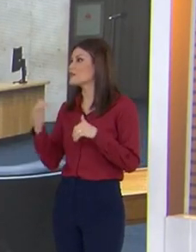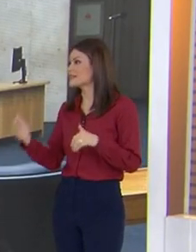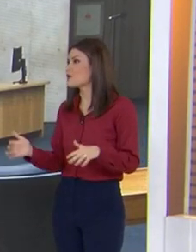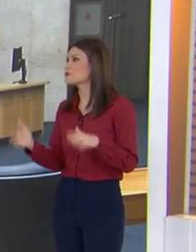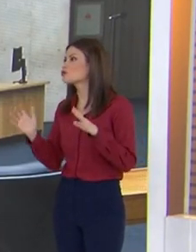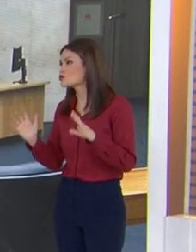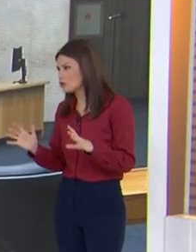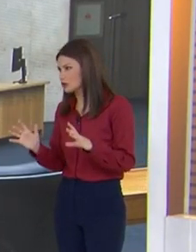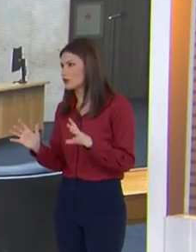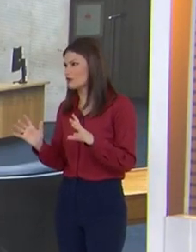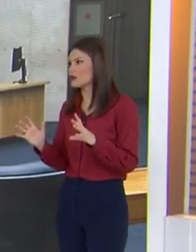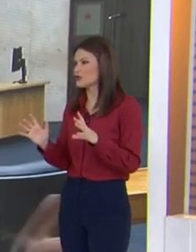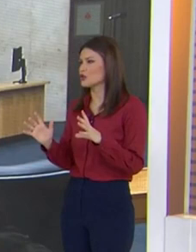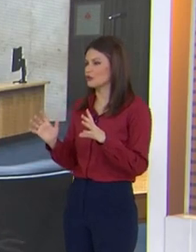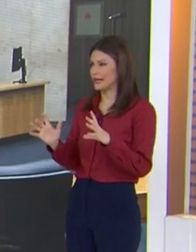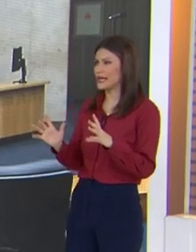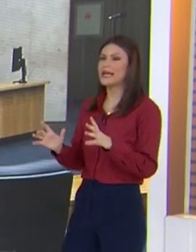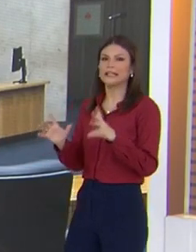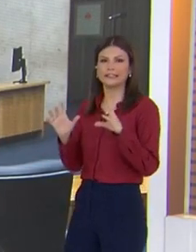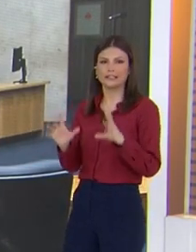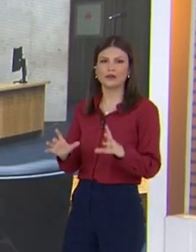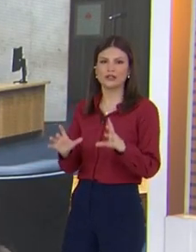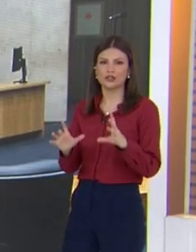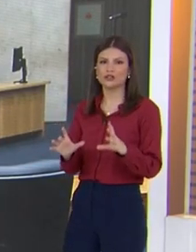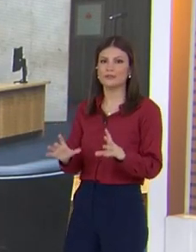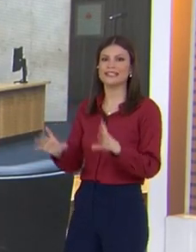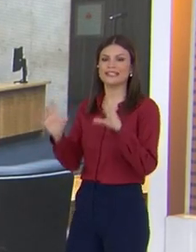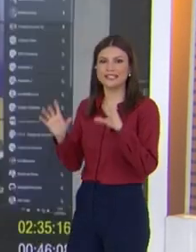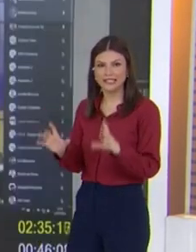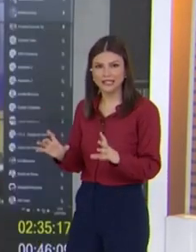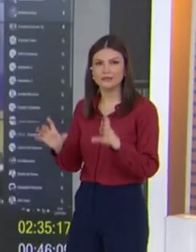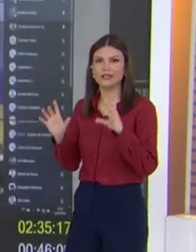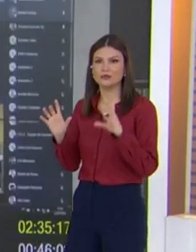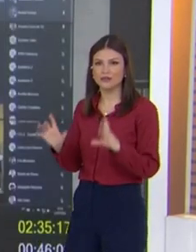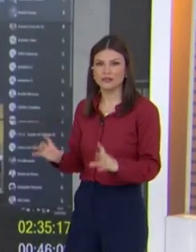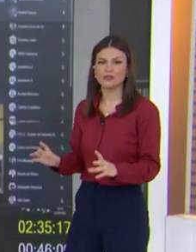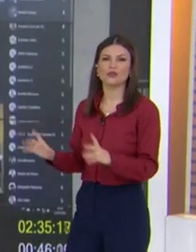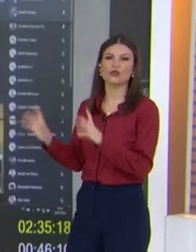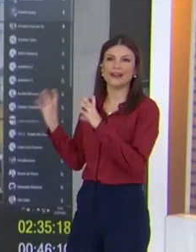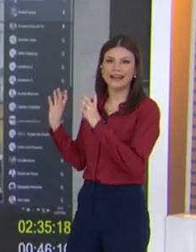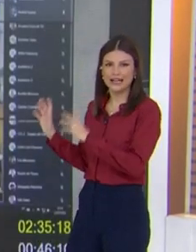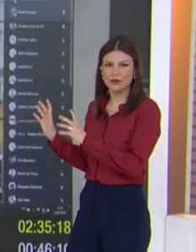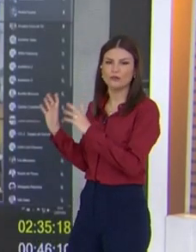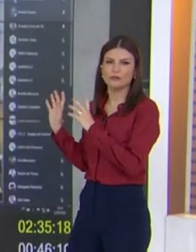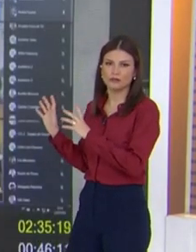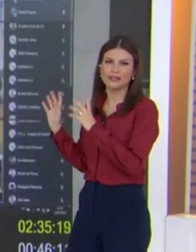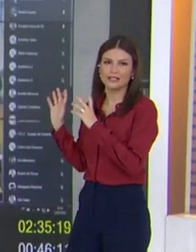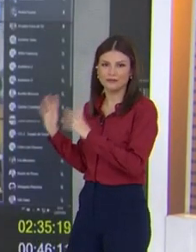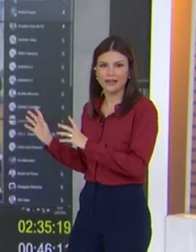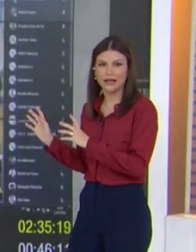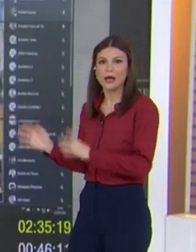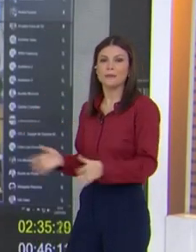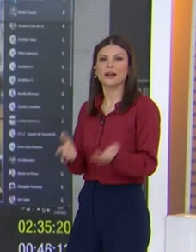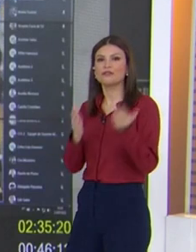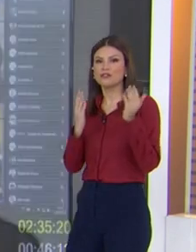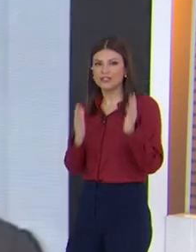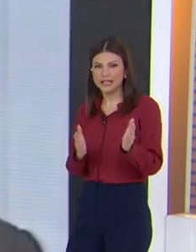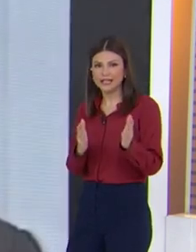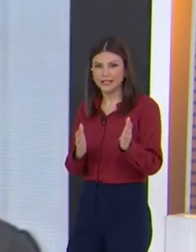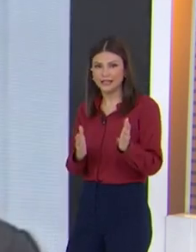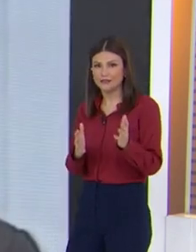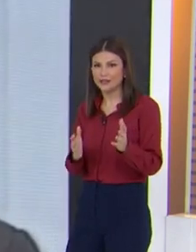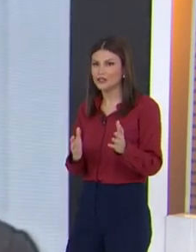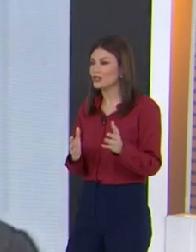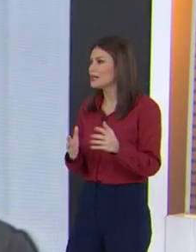reforçar o absurdo que foi dito, né? Então, a gente precisa, mais uma vez, colocar o momento dessa fala para que